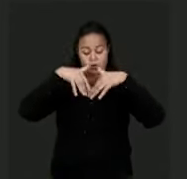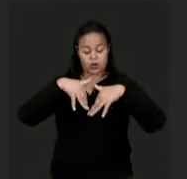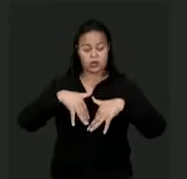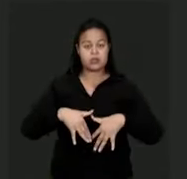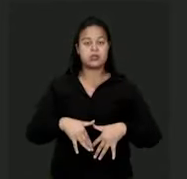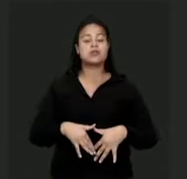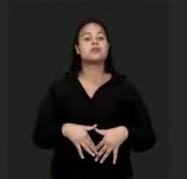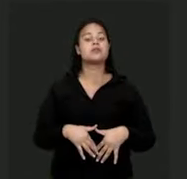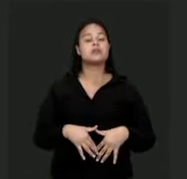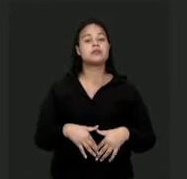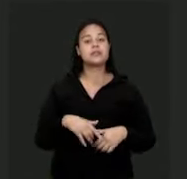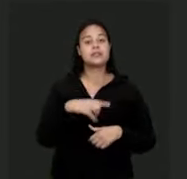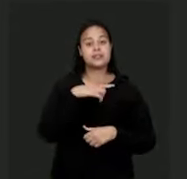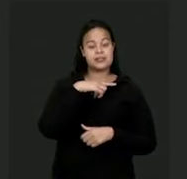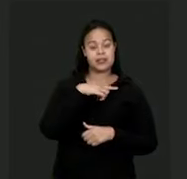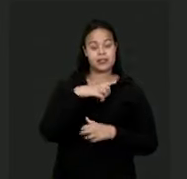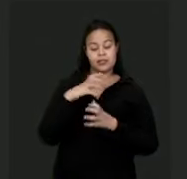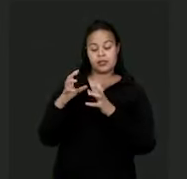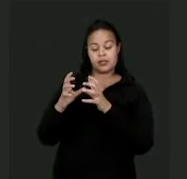pelo encéfalo,